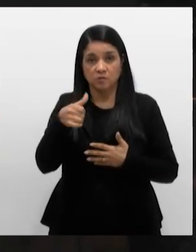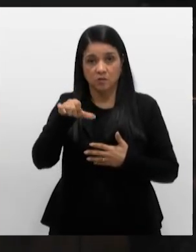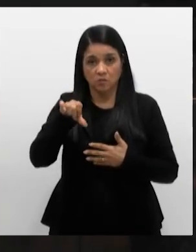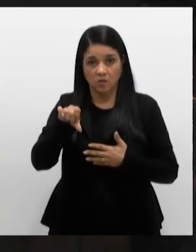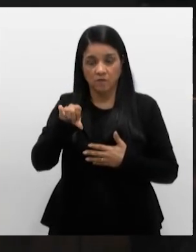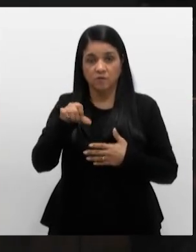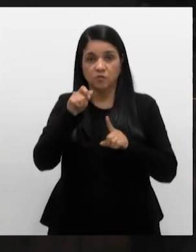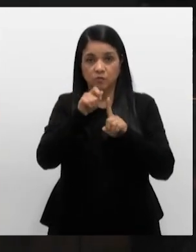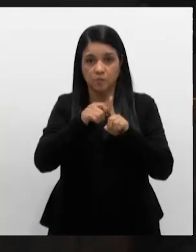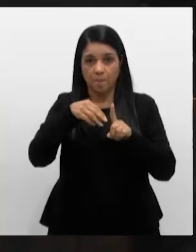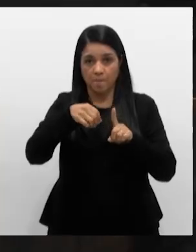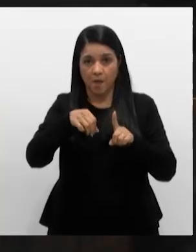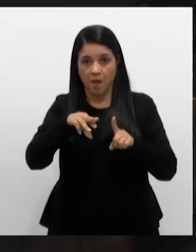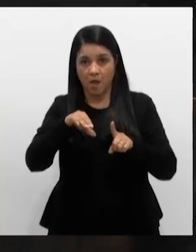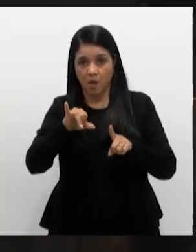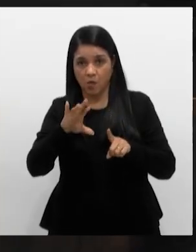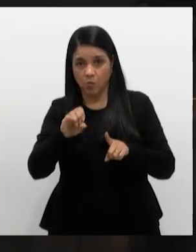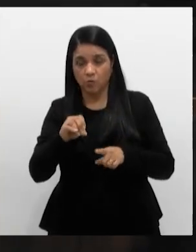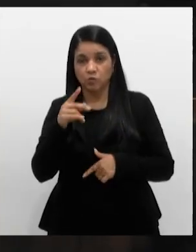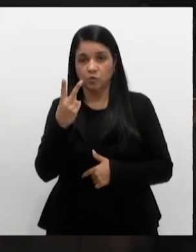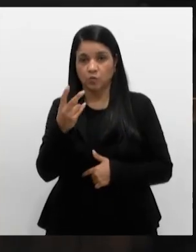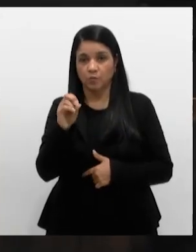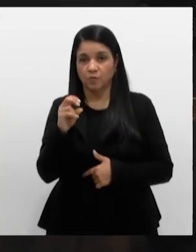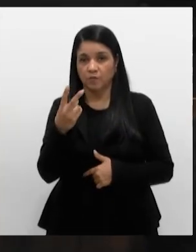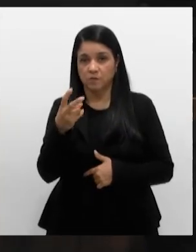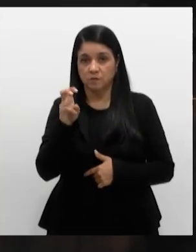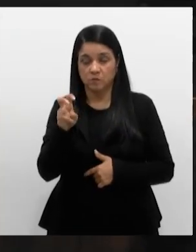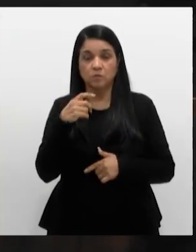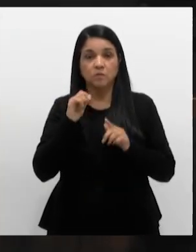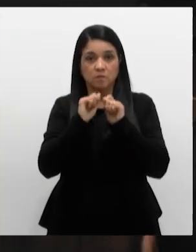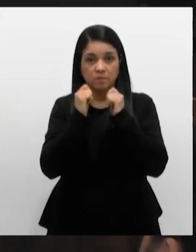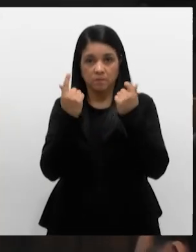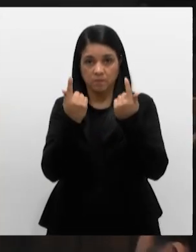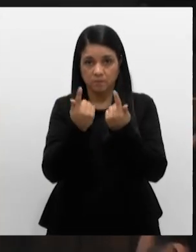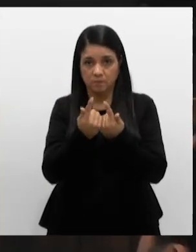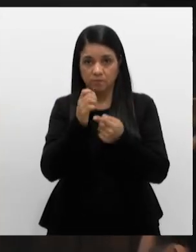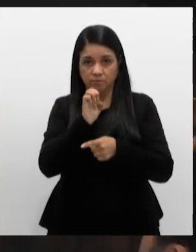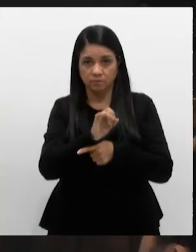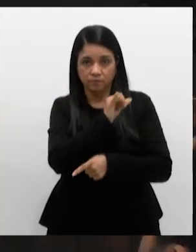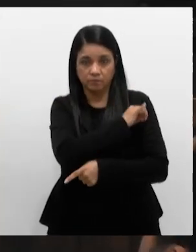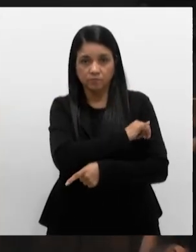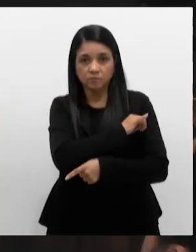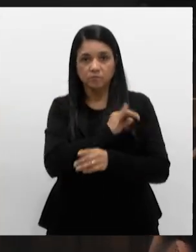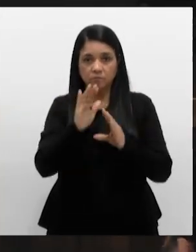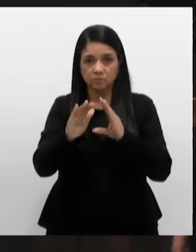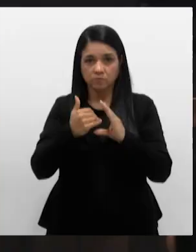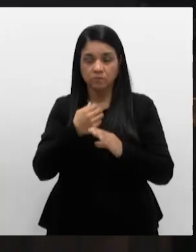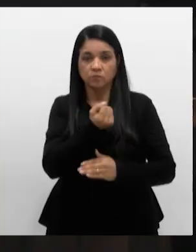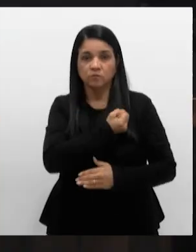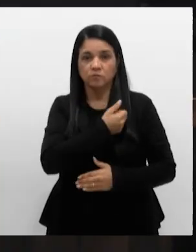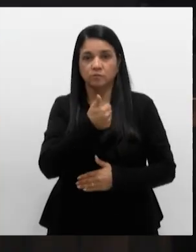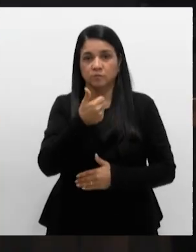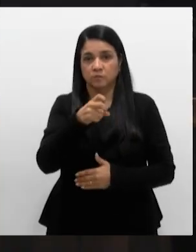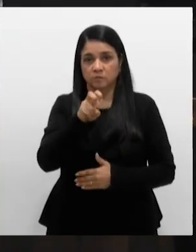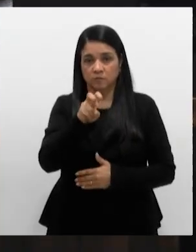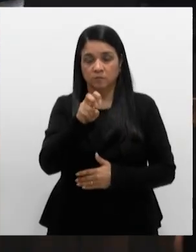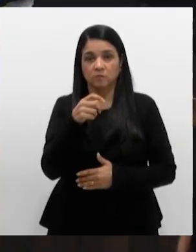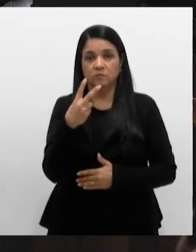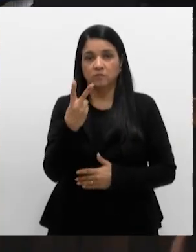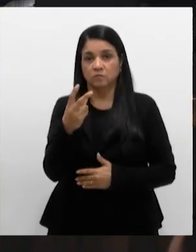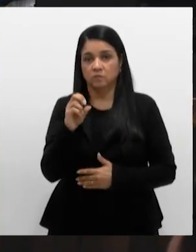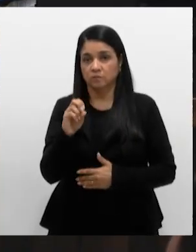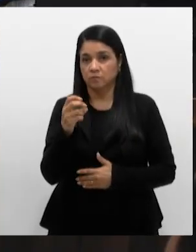19/5/2025, a Assembleia Legislativa do Estado do Rio de Janeiro recebeu a mensagem de número 15 de